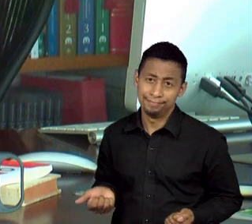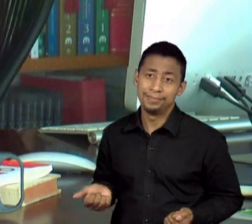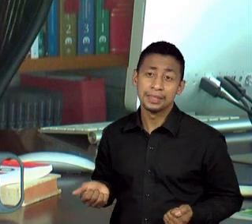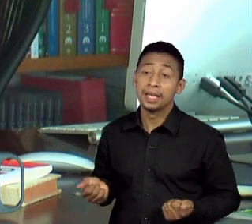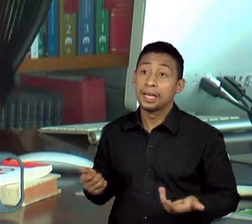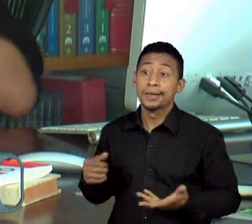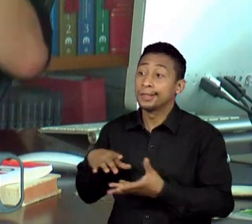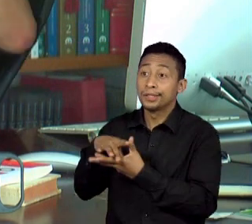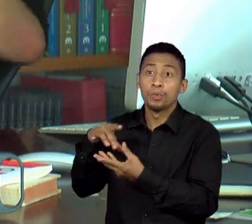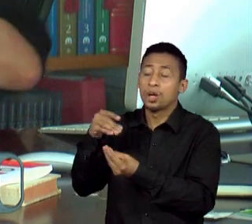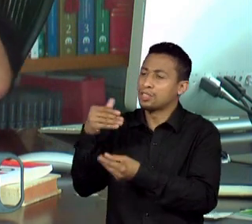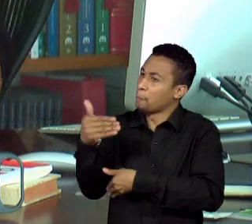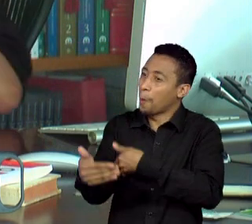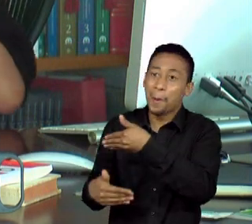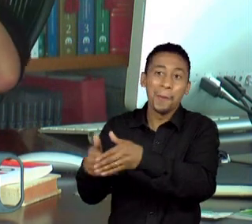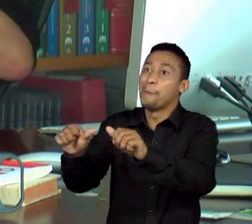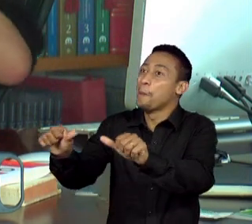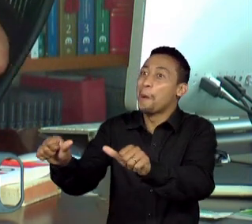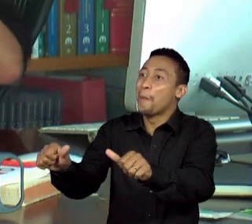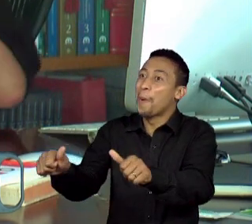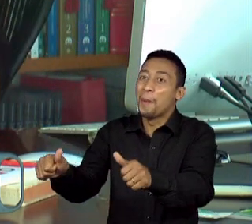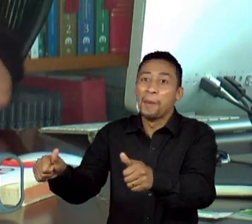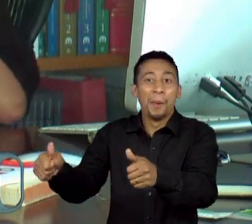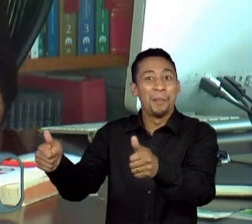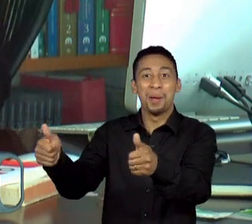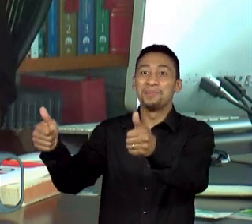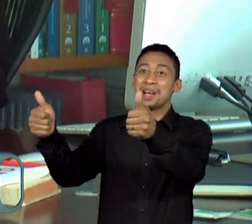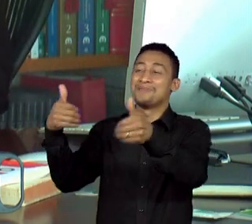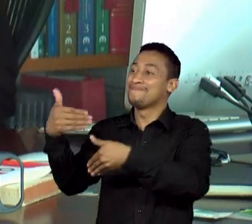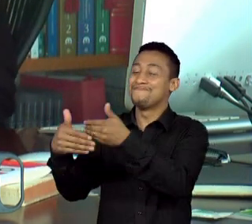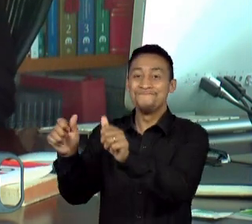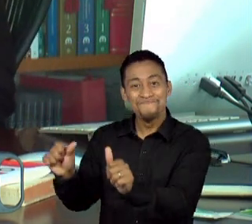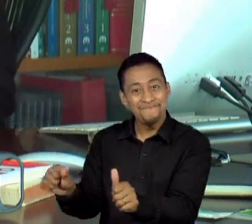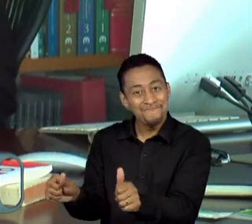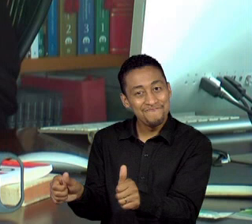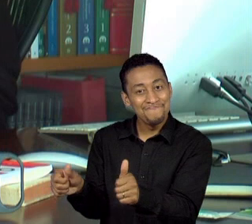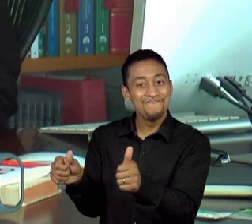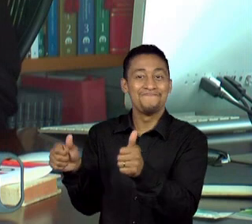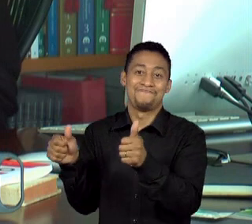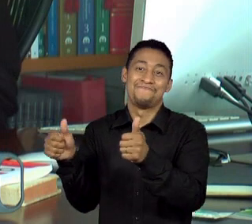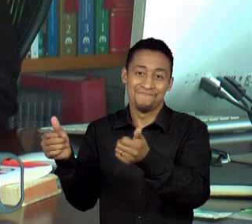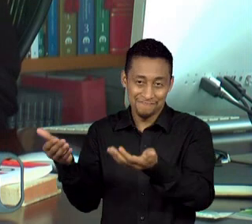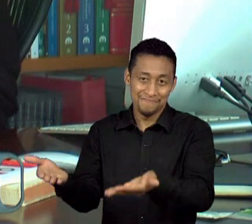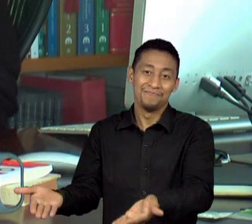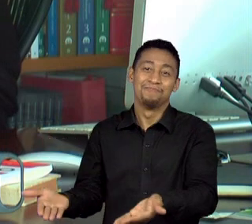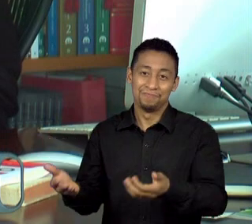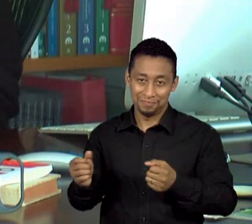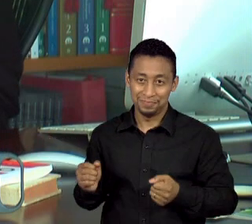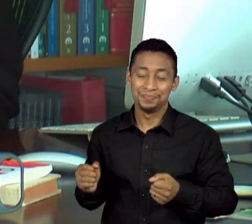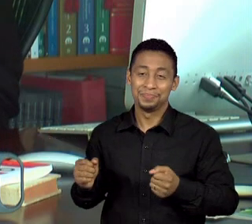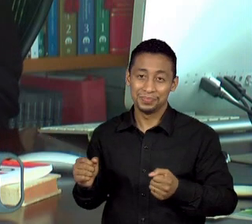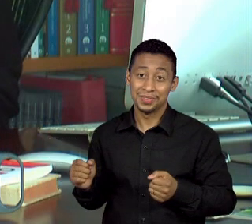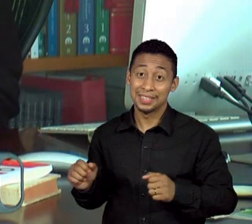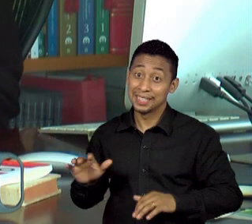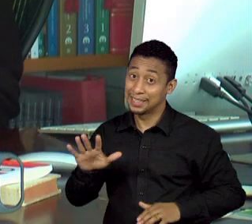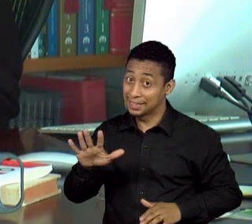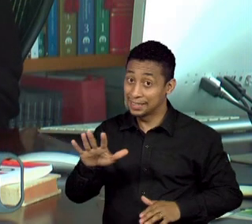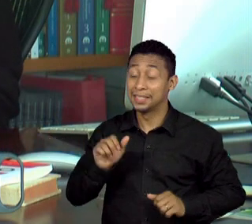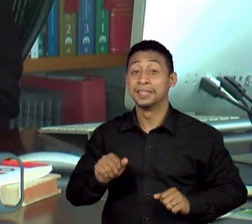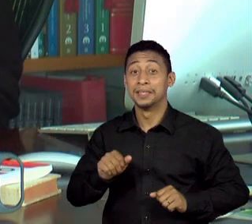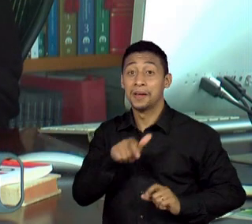Brasil só ia andar para frente, né? Que a democracia sempre ia se aperfeiçoando cada vez mais, né?